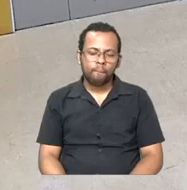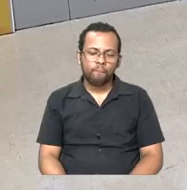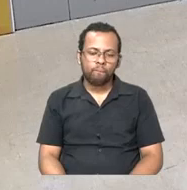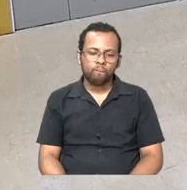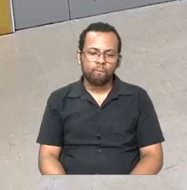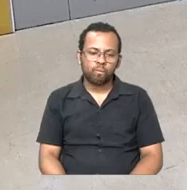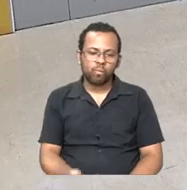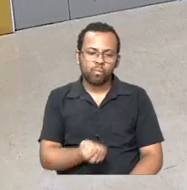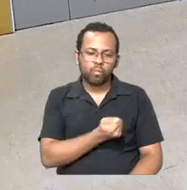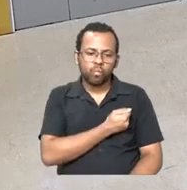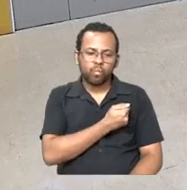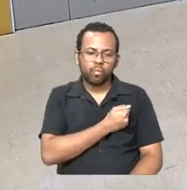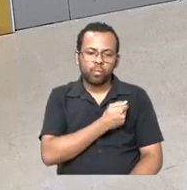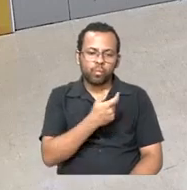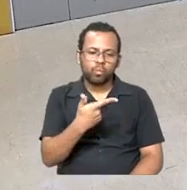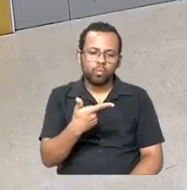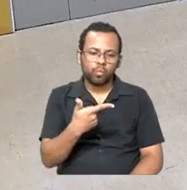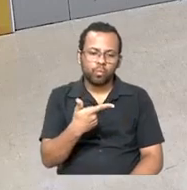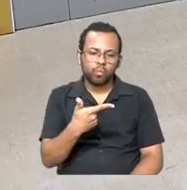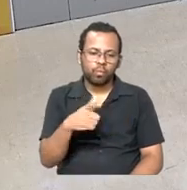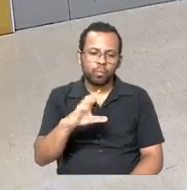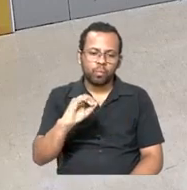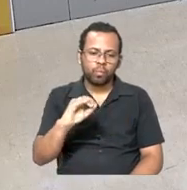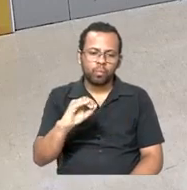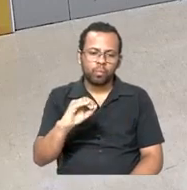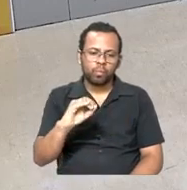E agora temos o número 20